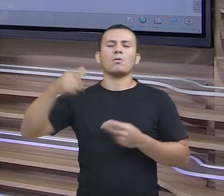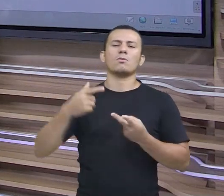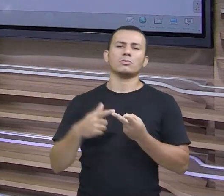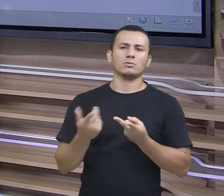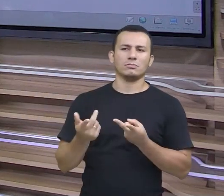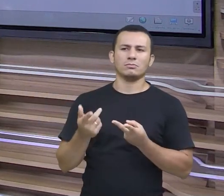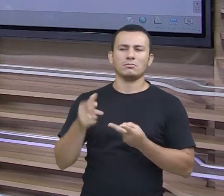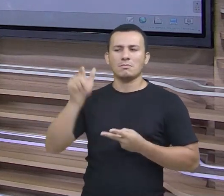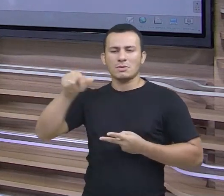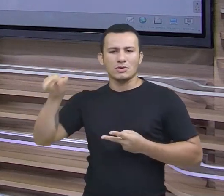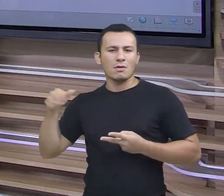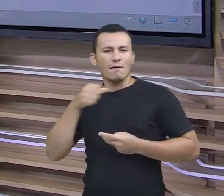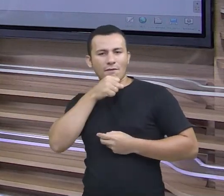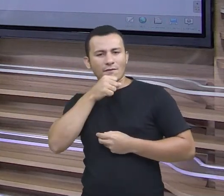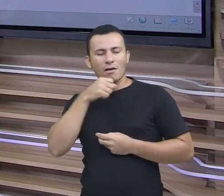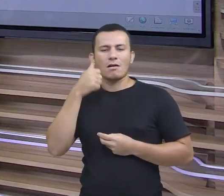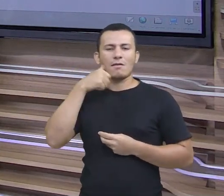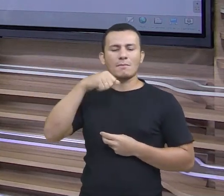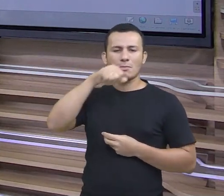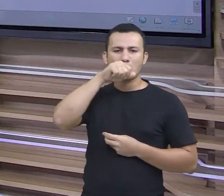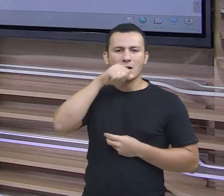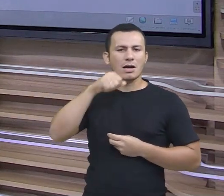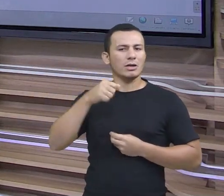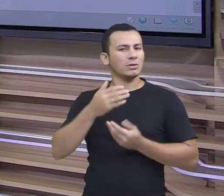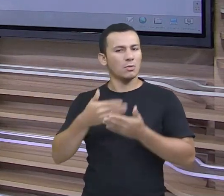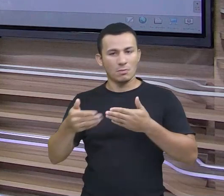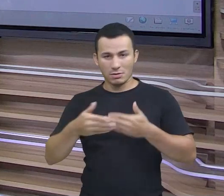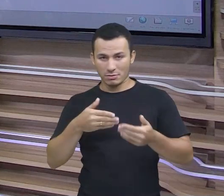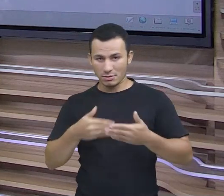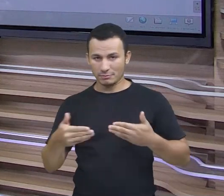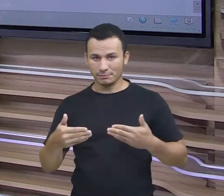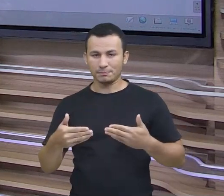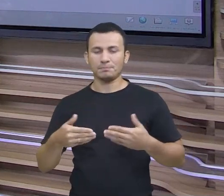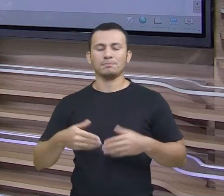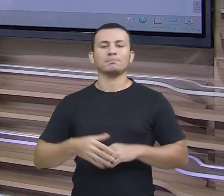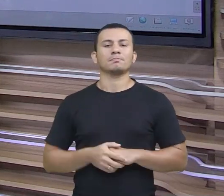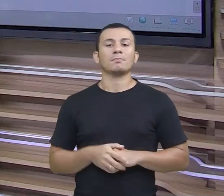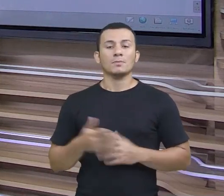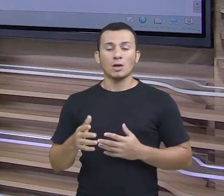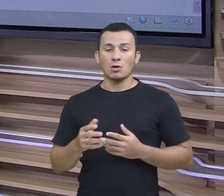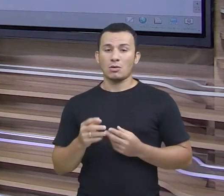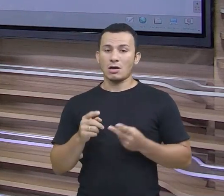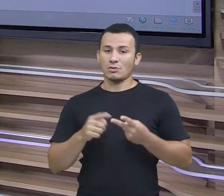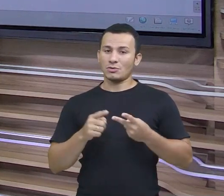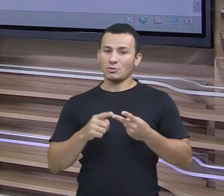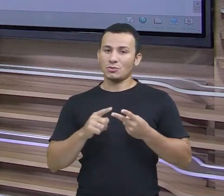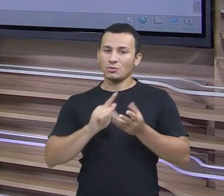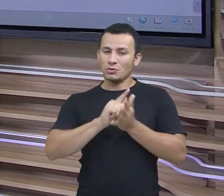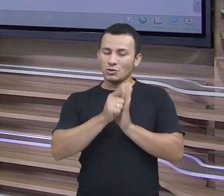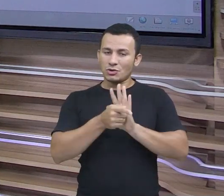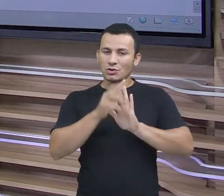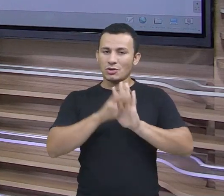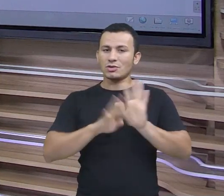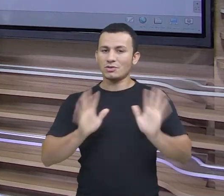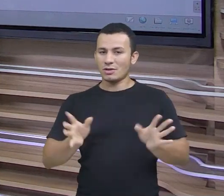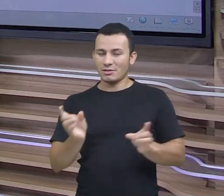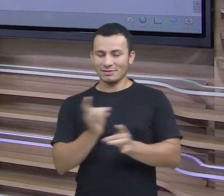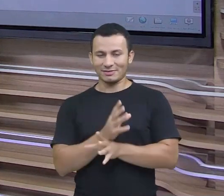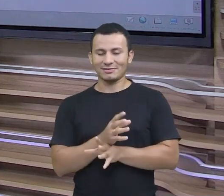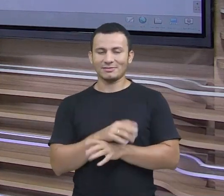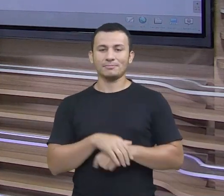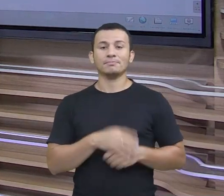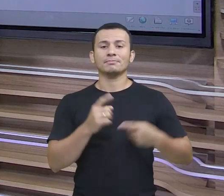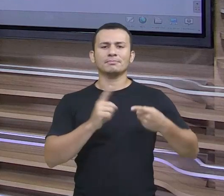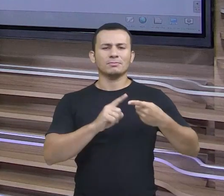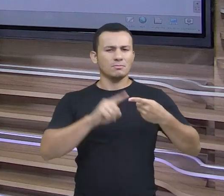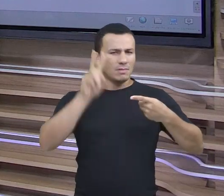avó, da sua mãe, do seu parente aí. Então nós já vimos dois gêneros textuais. Quais foram? O